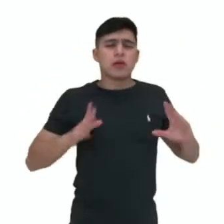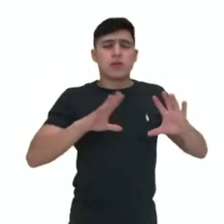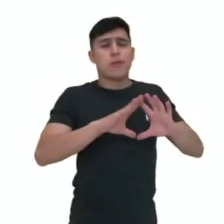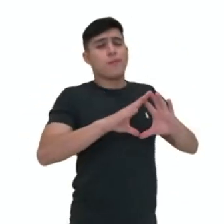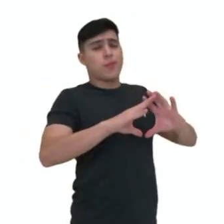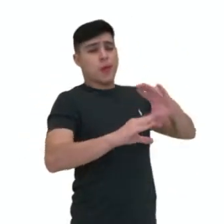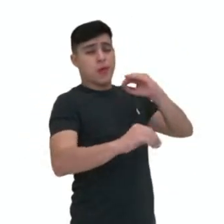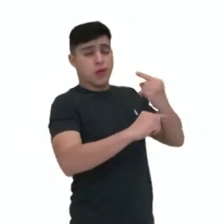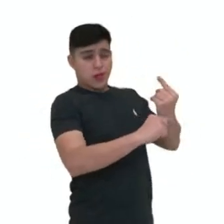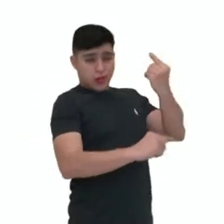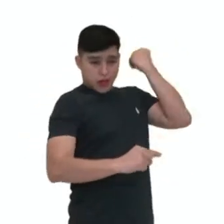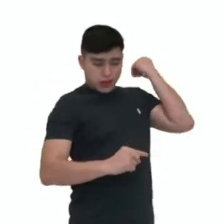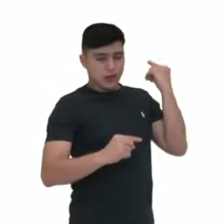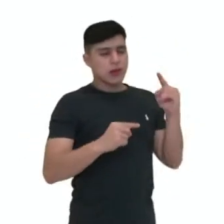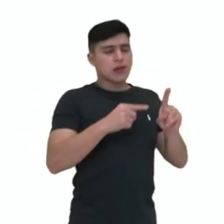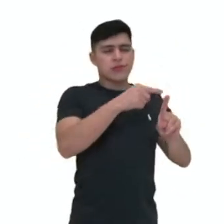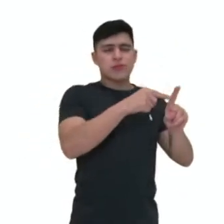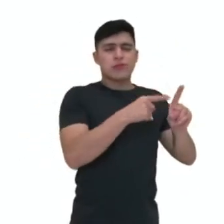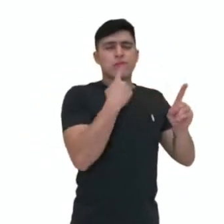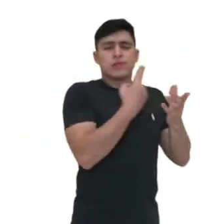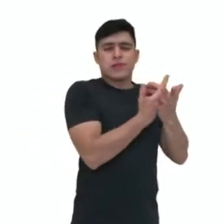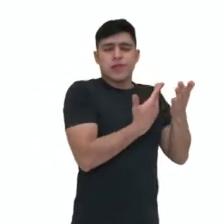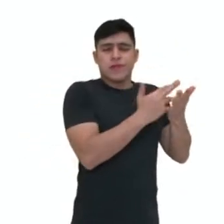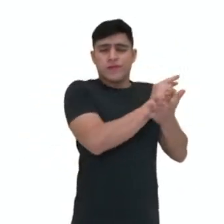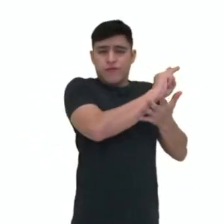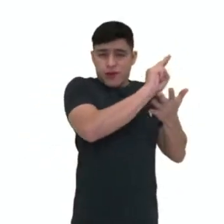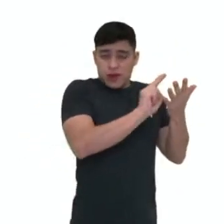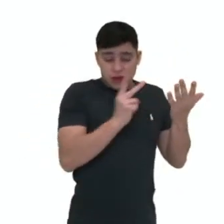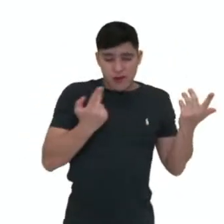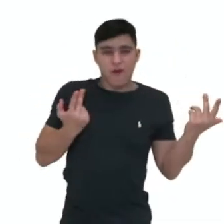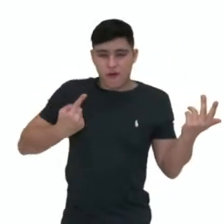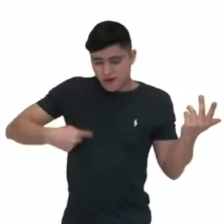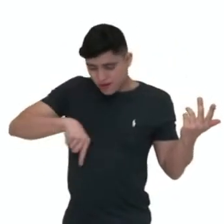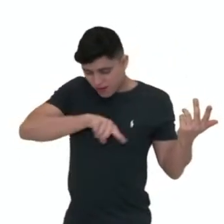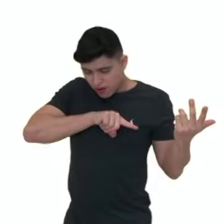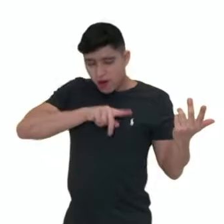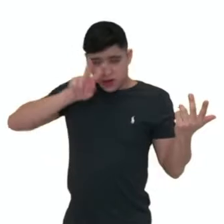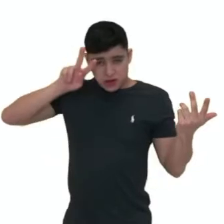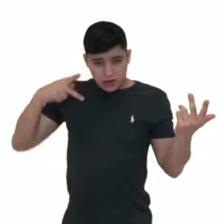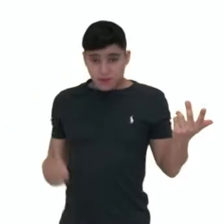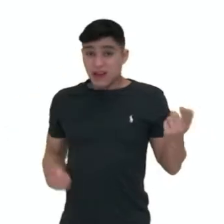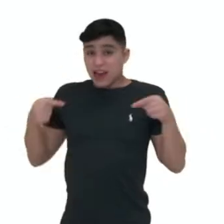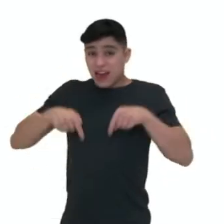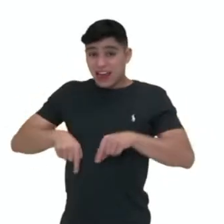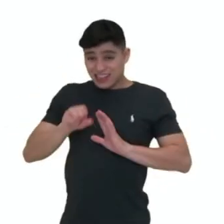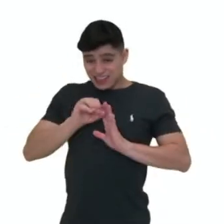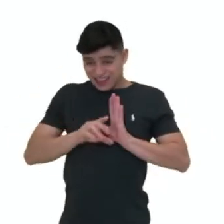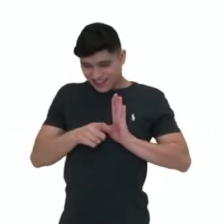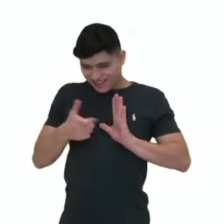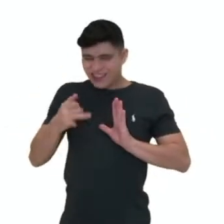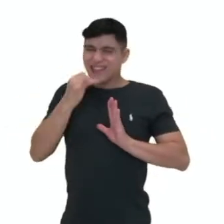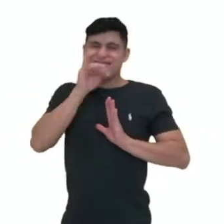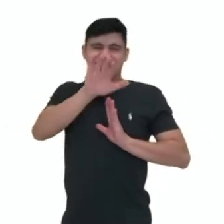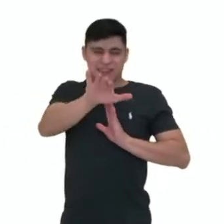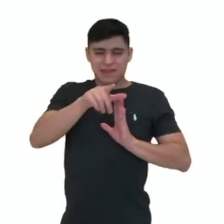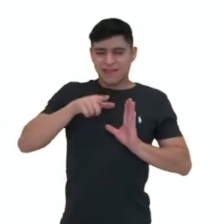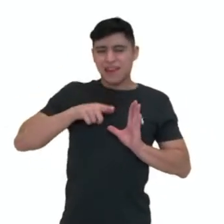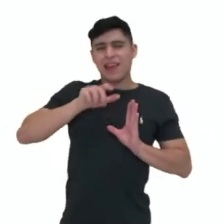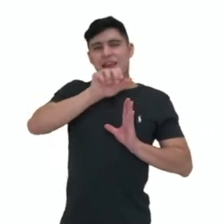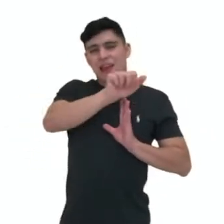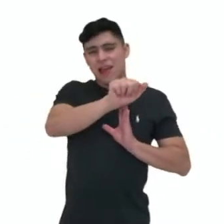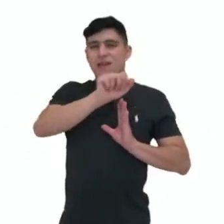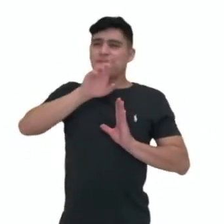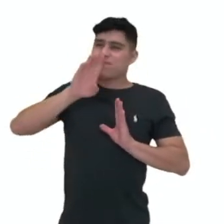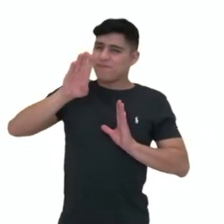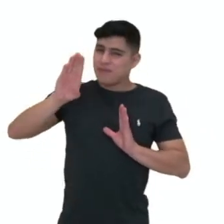tinham diferentes tipos sanguíneos como o nosso. Lembrando, nós temos o sangue, nós, seres humanos atuais, sangue A, sangue